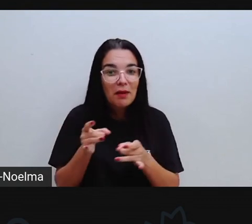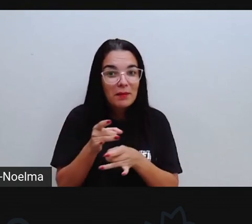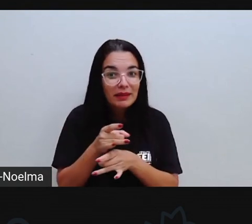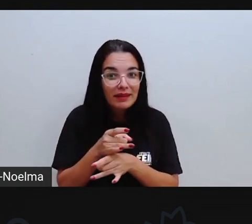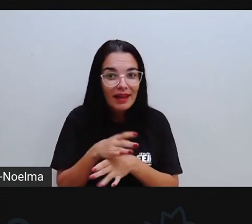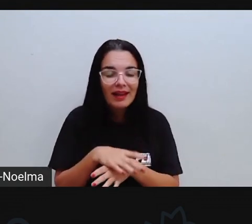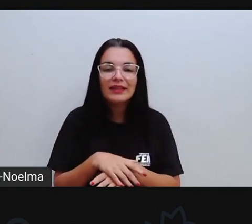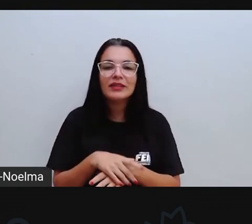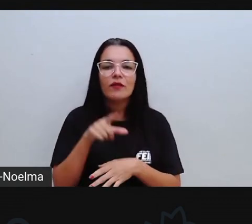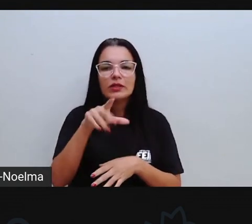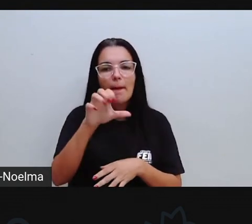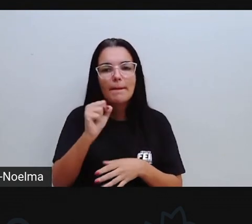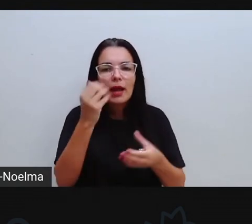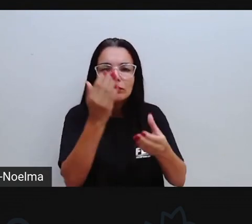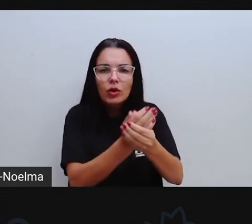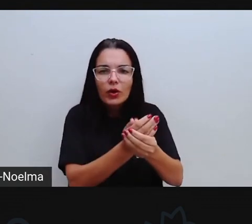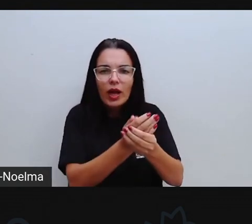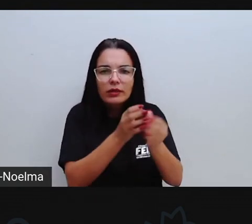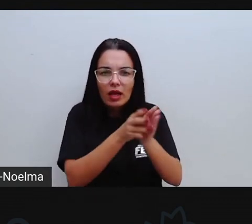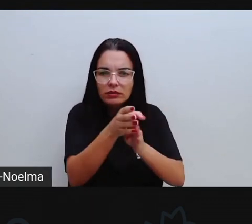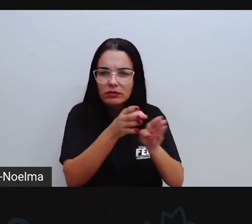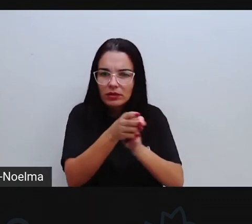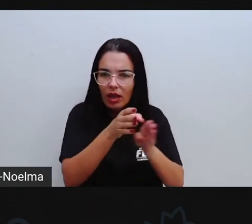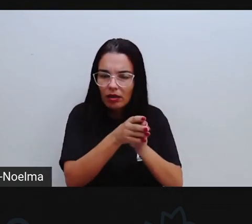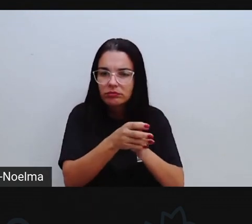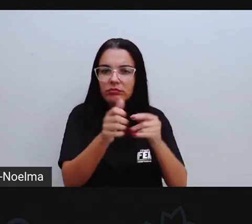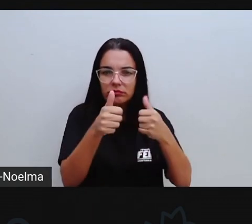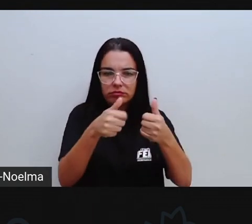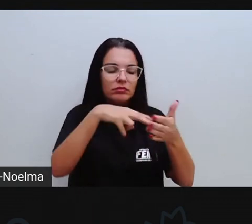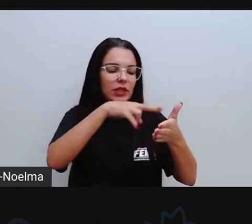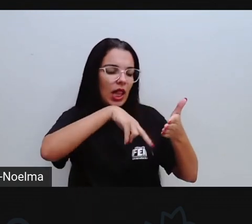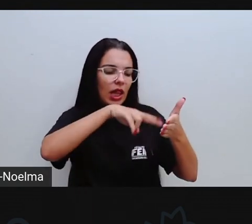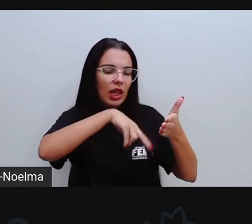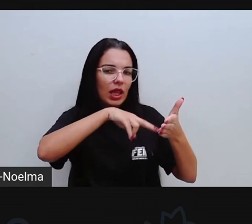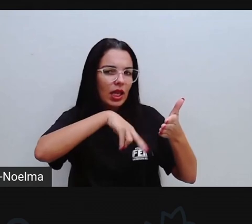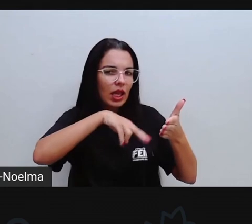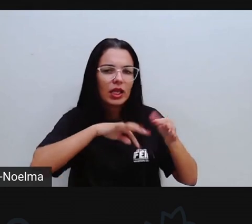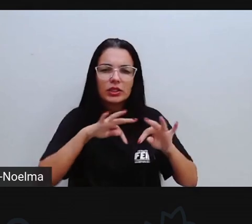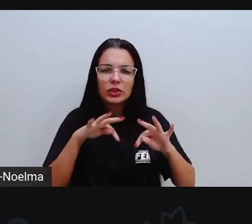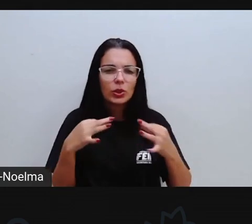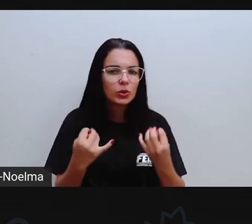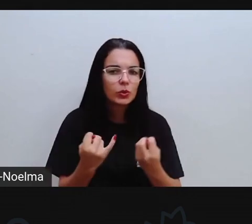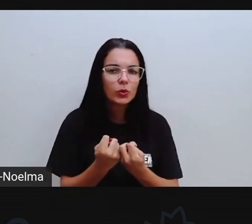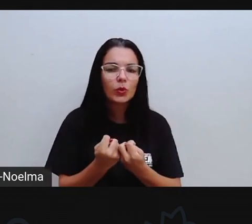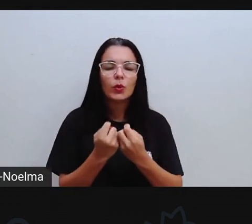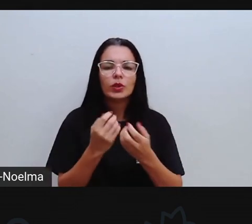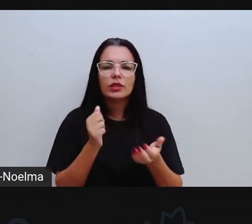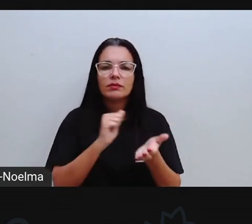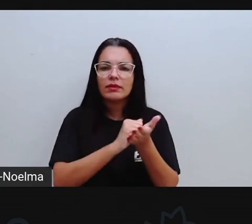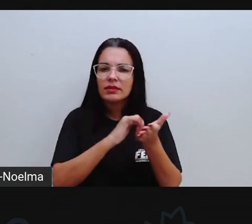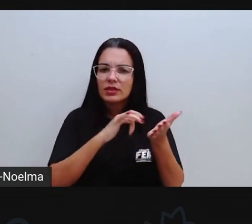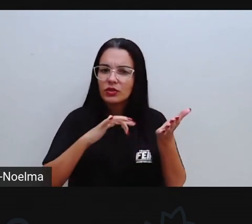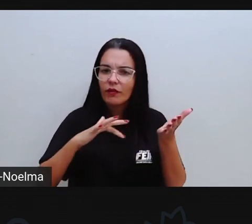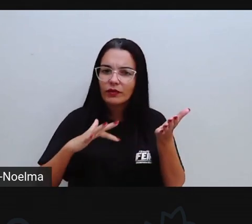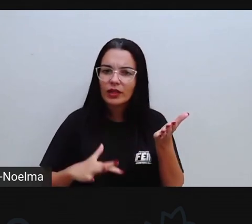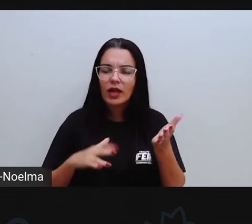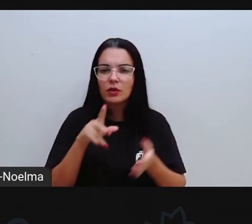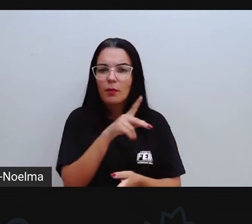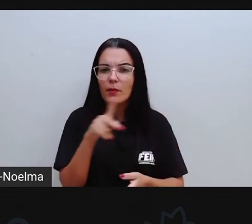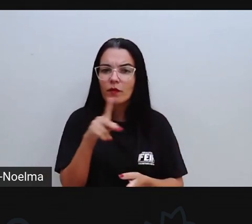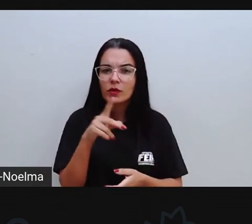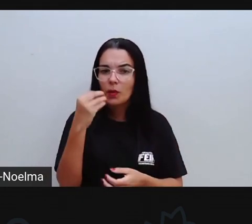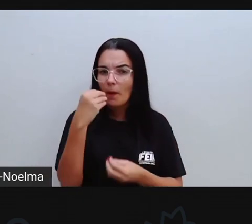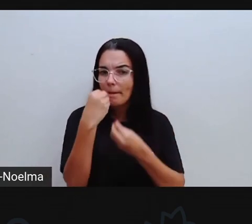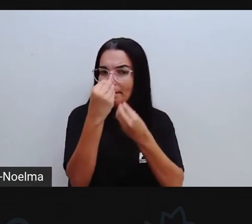aqui. Pegue lá o seu percurso pedagógico, leia direitinho as orientações que foram dadas aí pelo seu professor, pela sua professora,